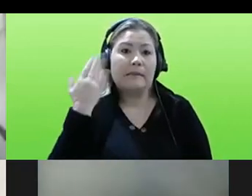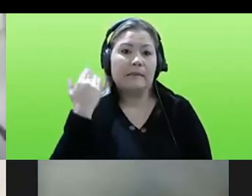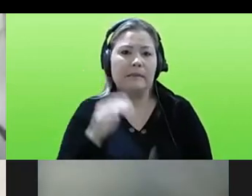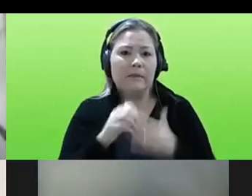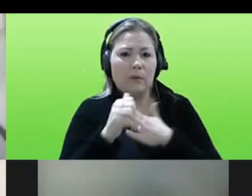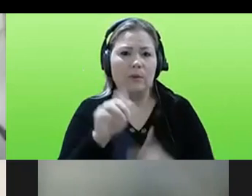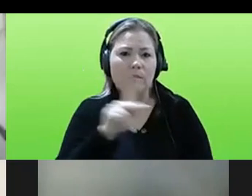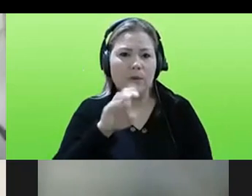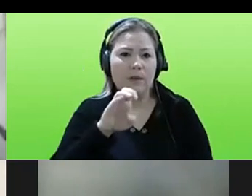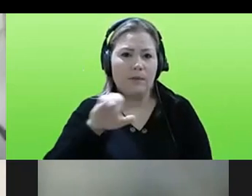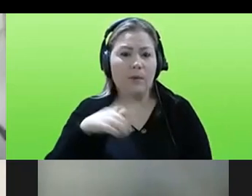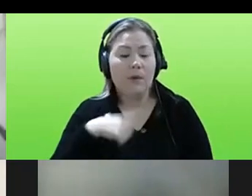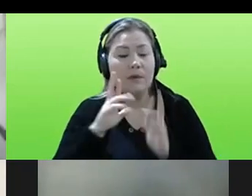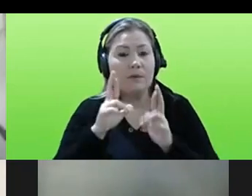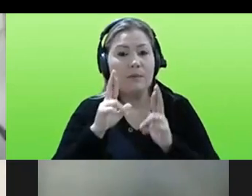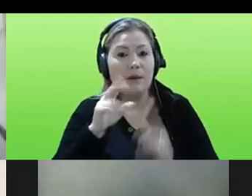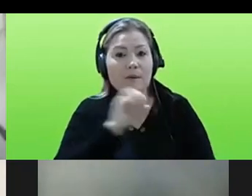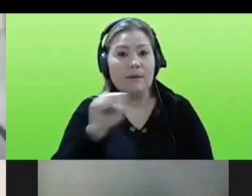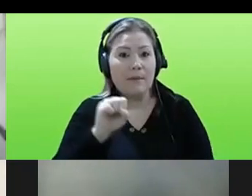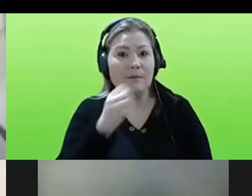Espero que o semestre seja muito bom, porque o semestre passado foi muito bom.